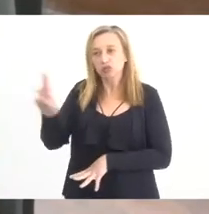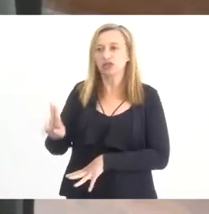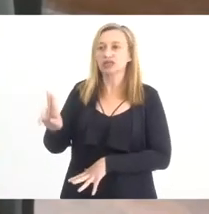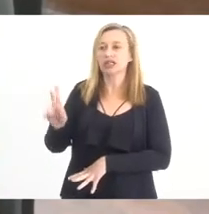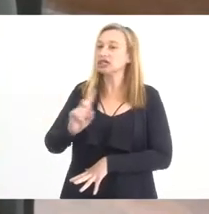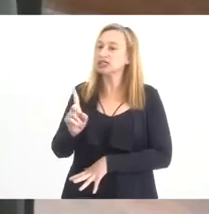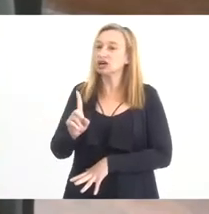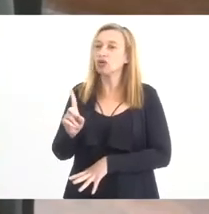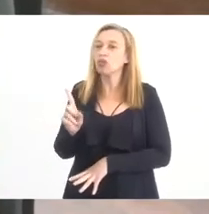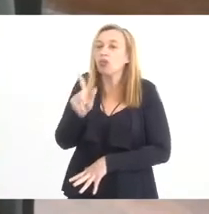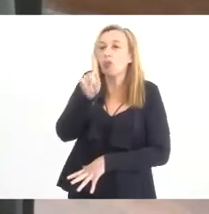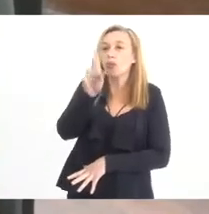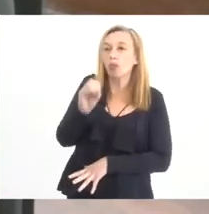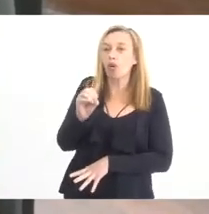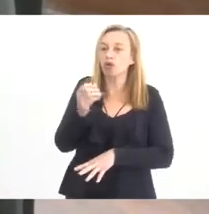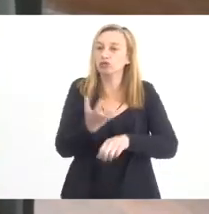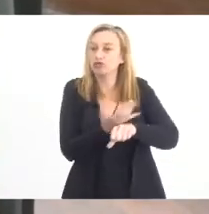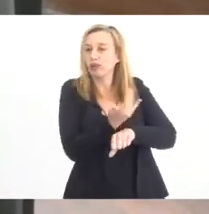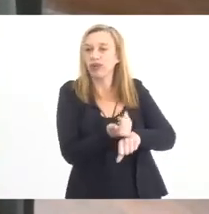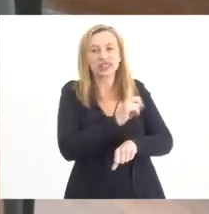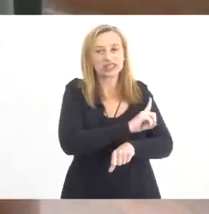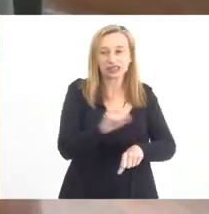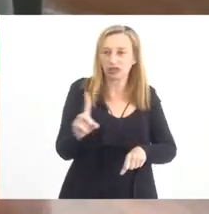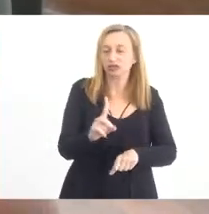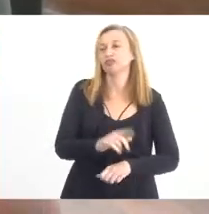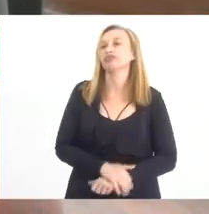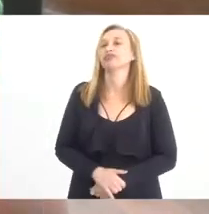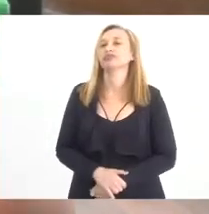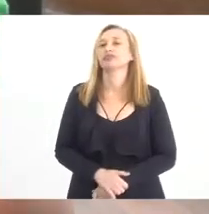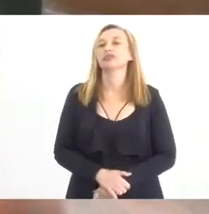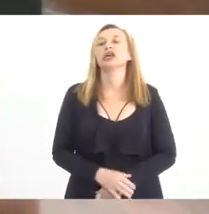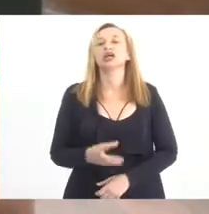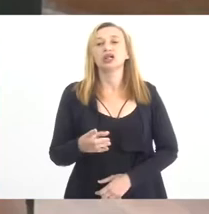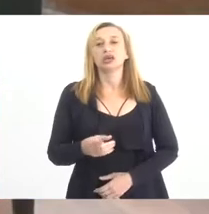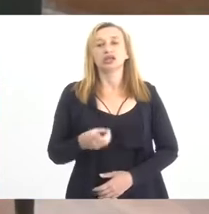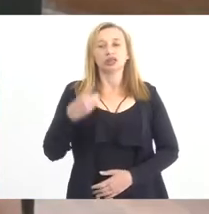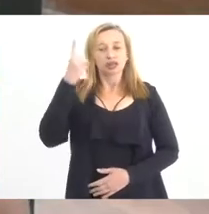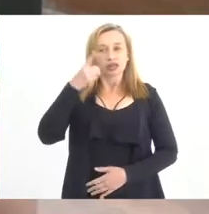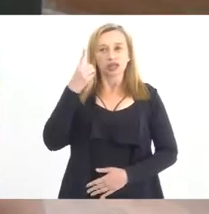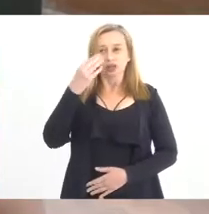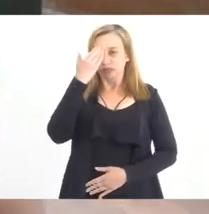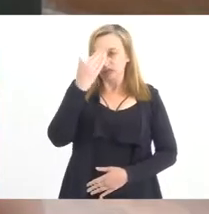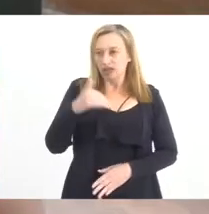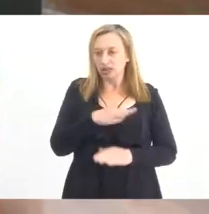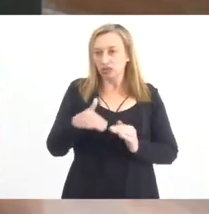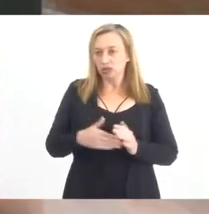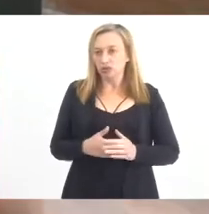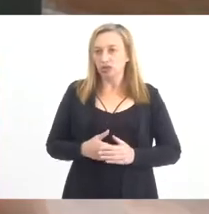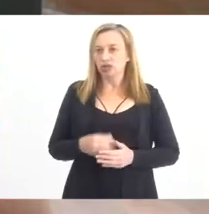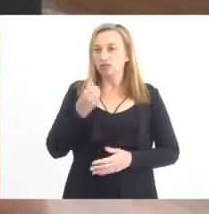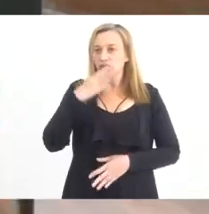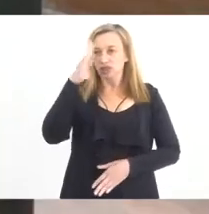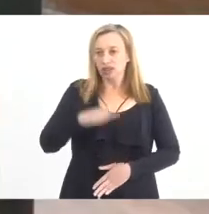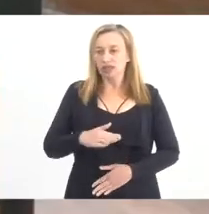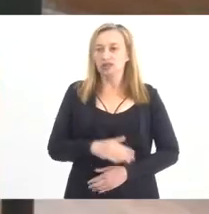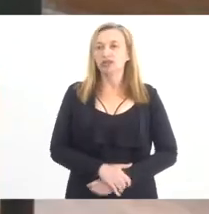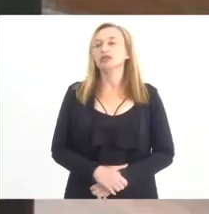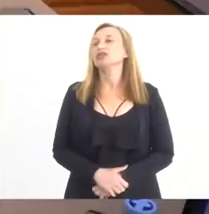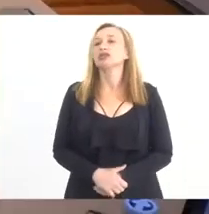e não sendo um polo, sim, da UERJ. Tá bom, deputada? Obrigado a todos e boa tarde.